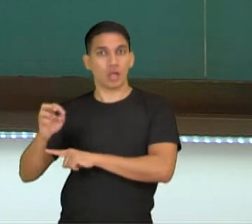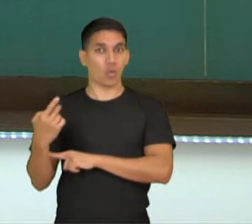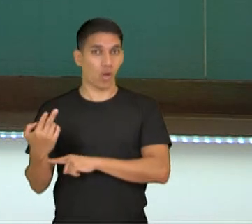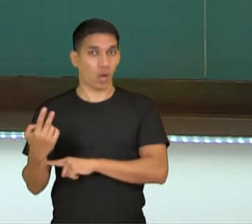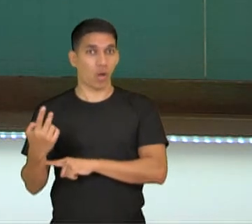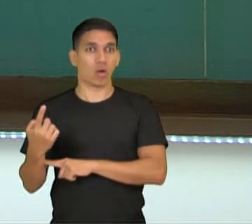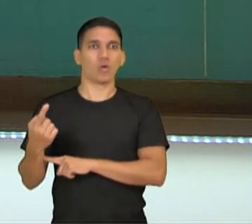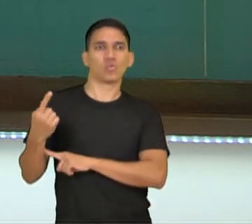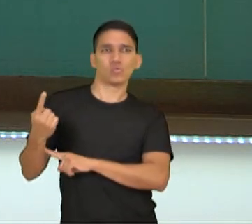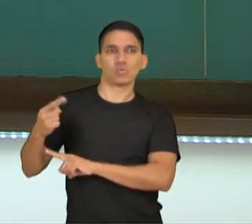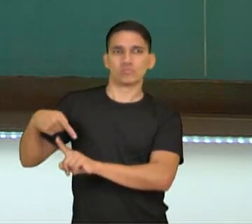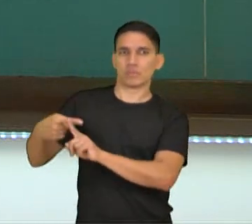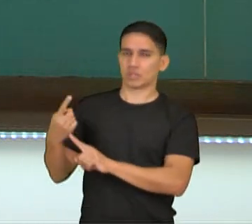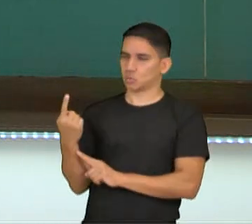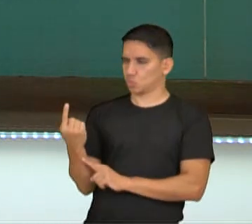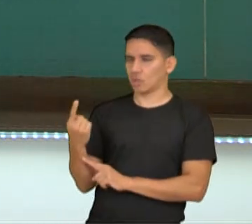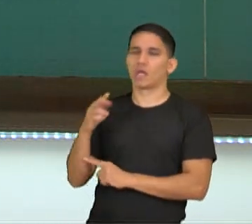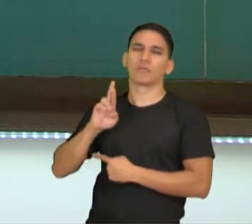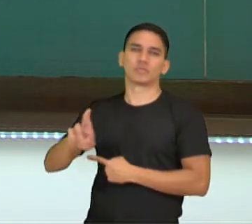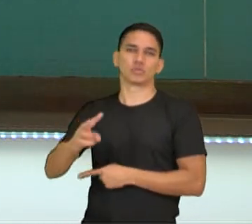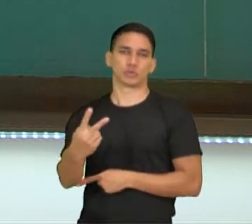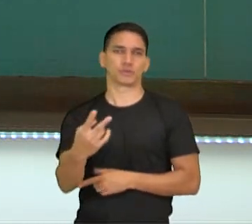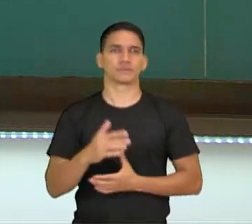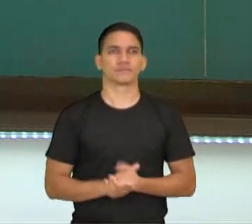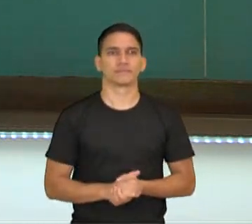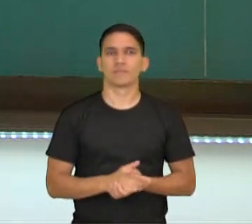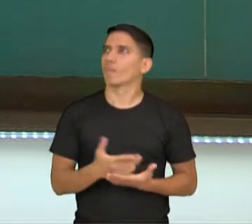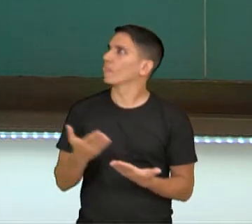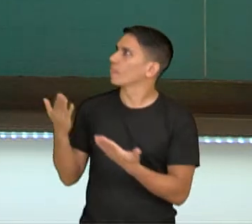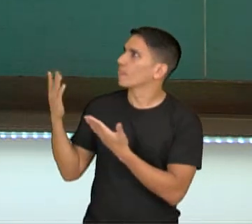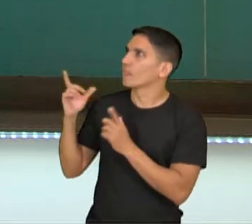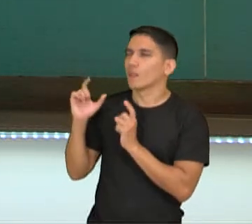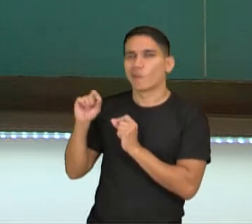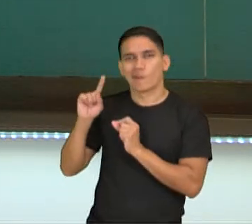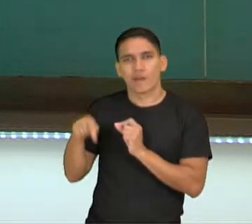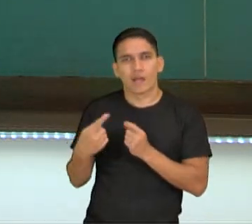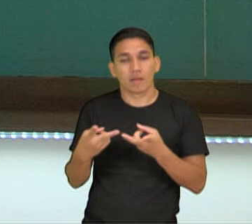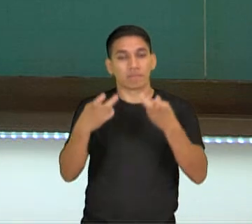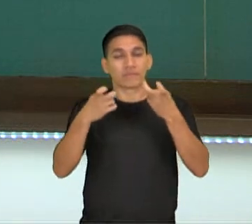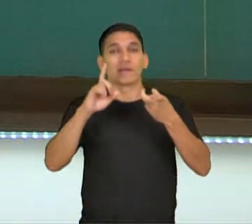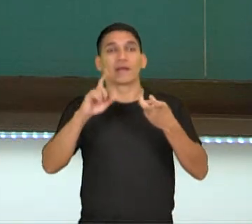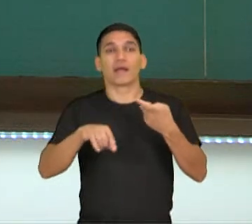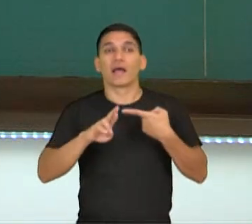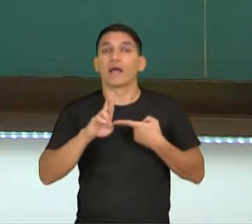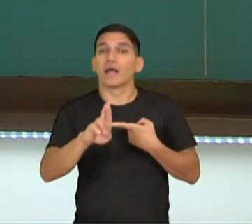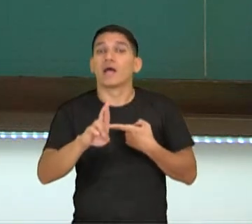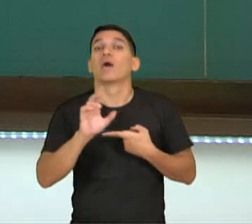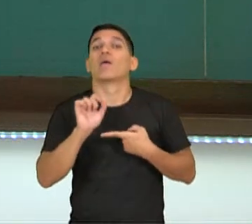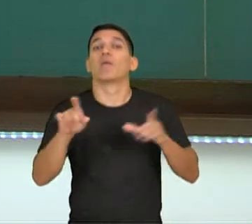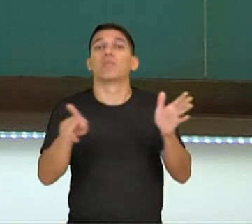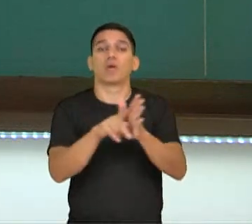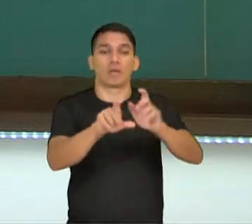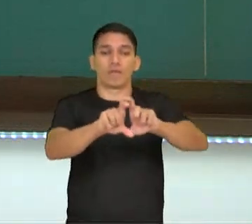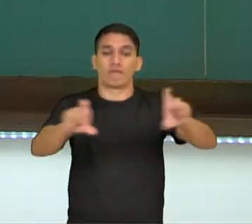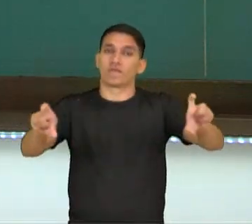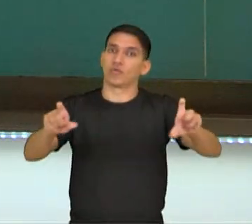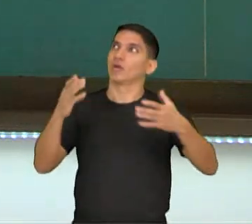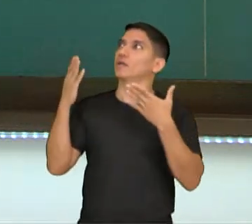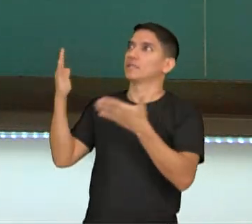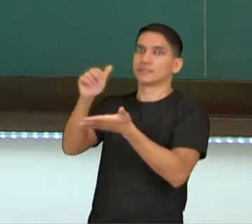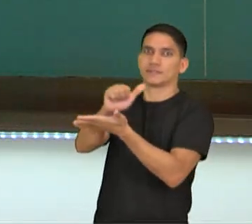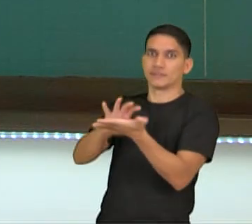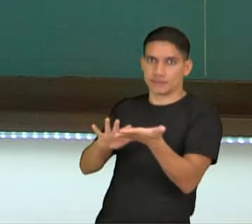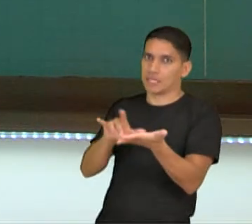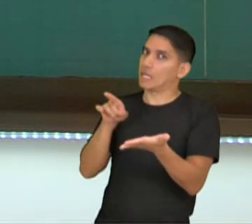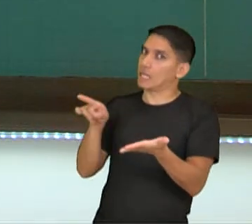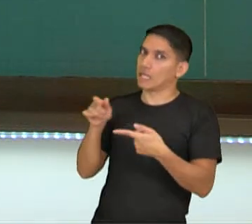2. Tá aqui. Então, agora, notem, eu fiz isso porque eu quero chegar na função do exercício.